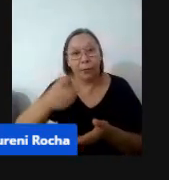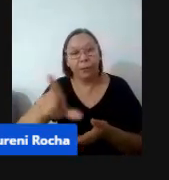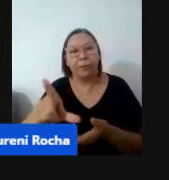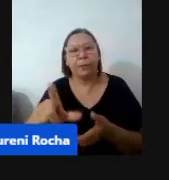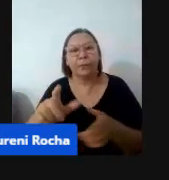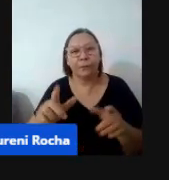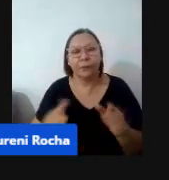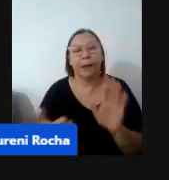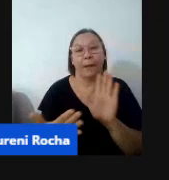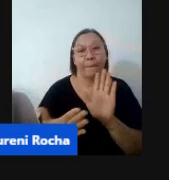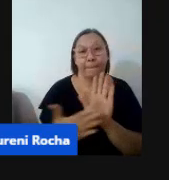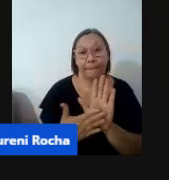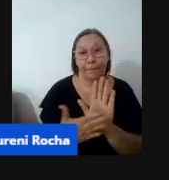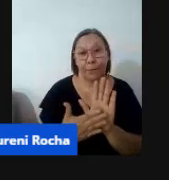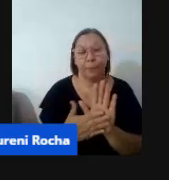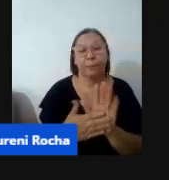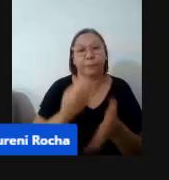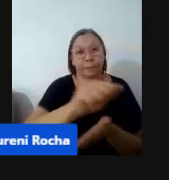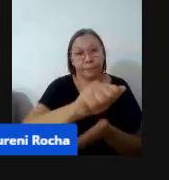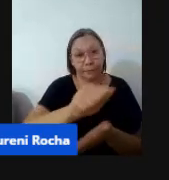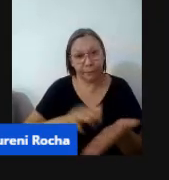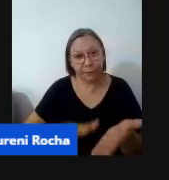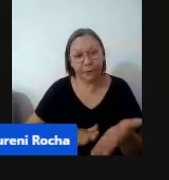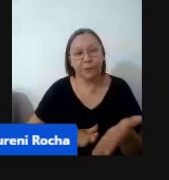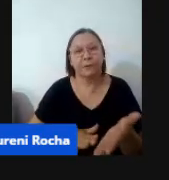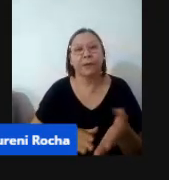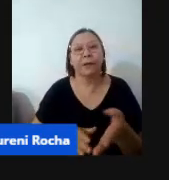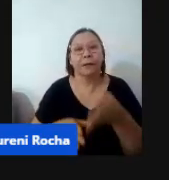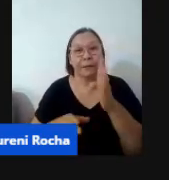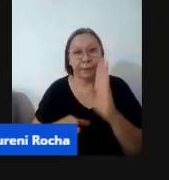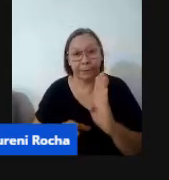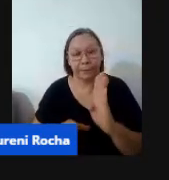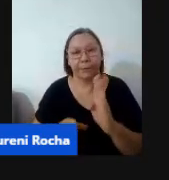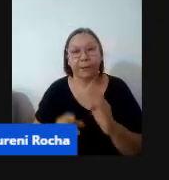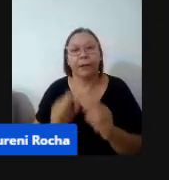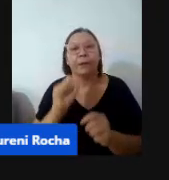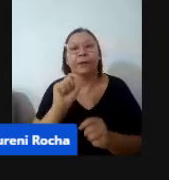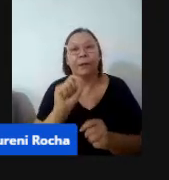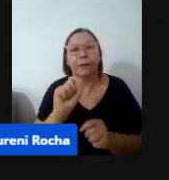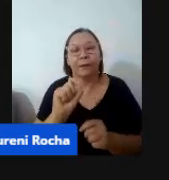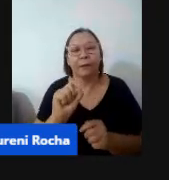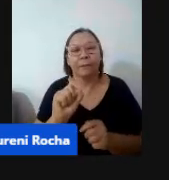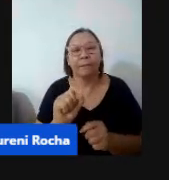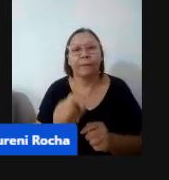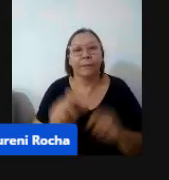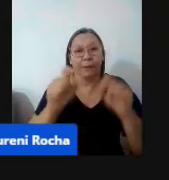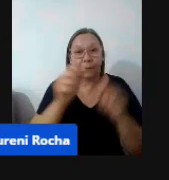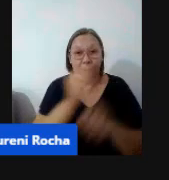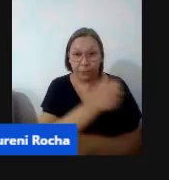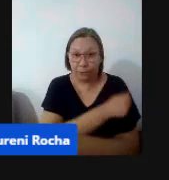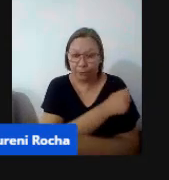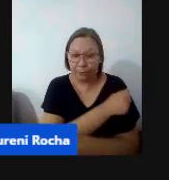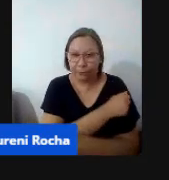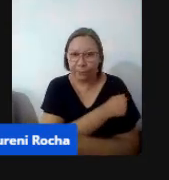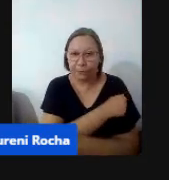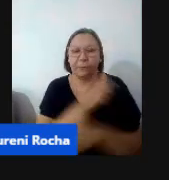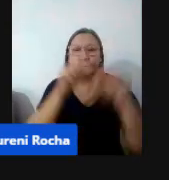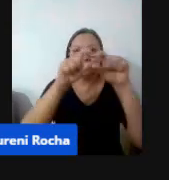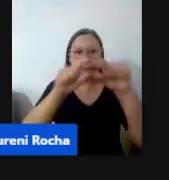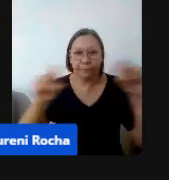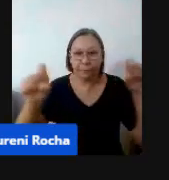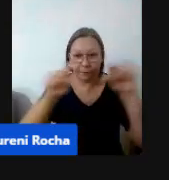proposta dessa atividade, na letra D, é que os alunos criem uma frase utilizando